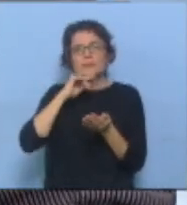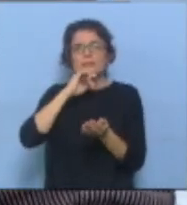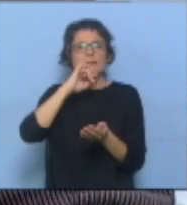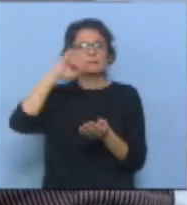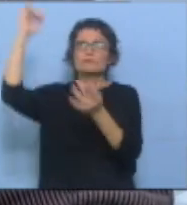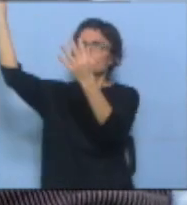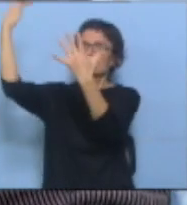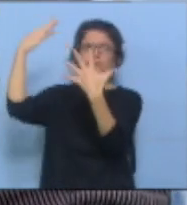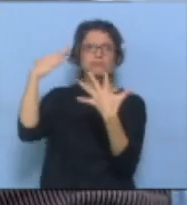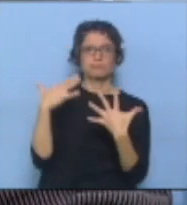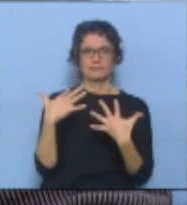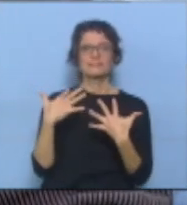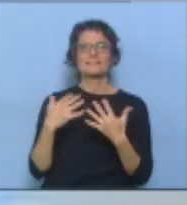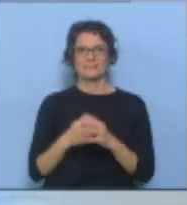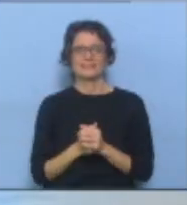Full.